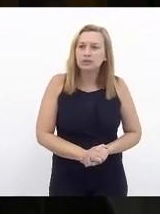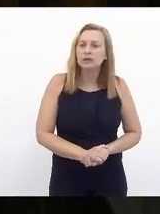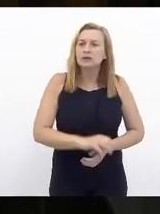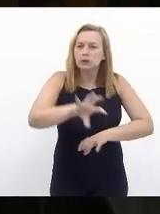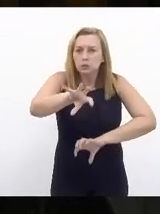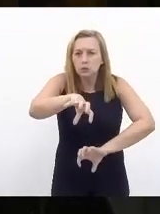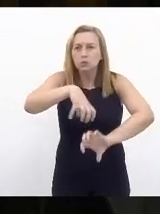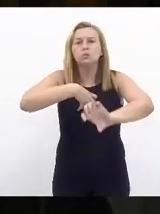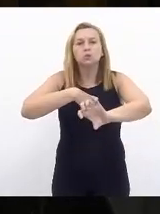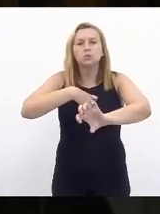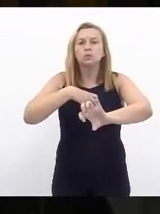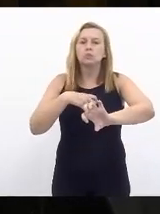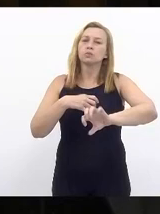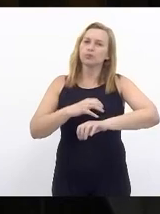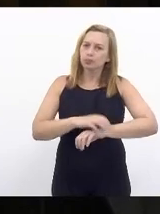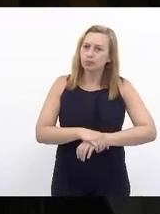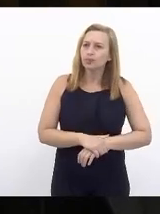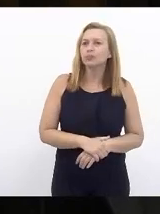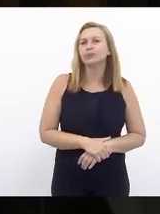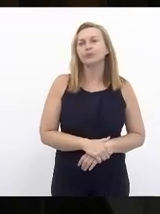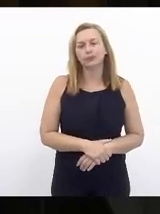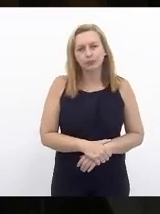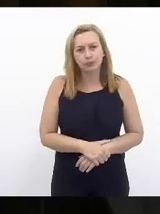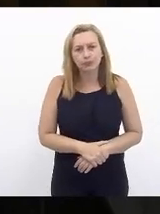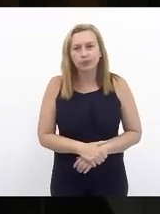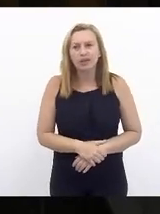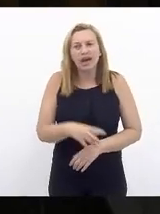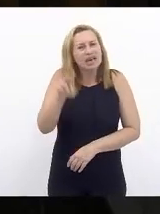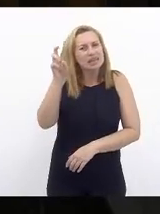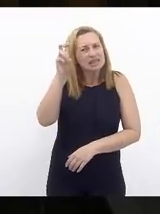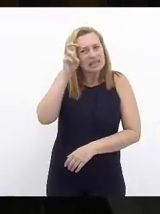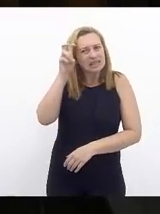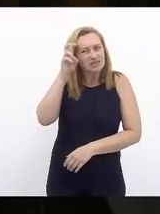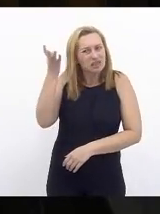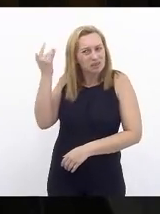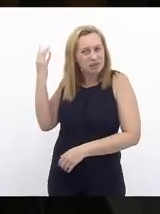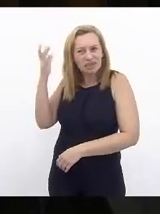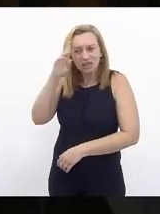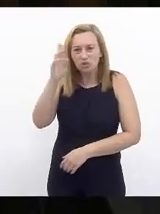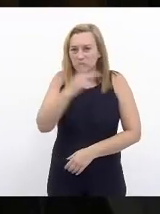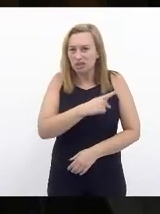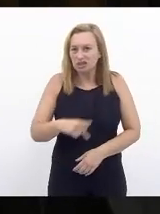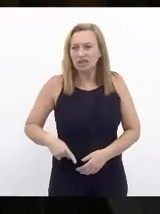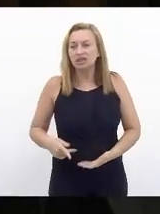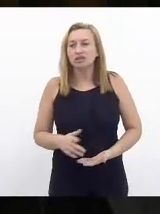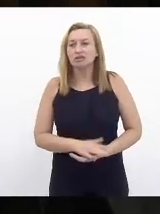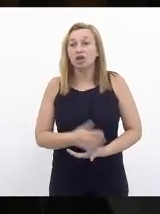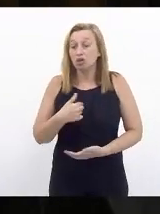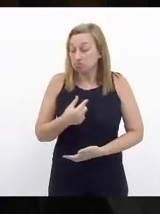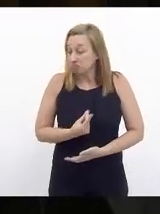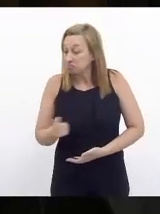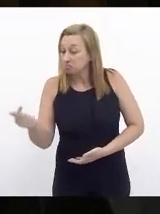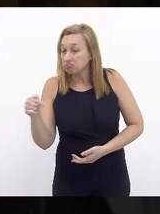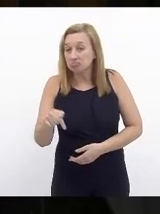colocar no lugar do outro. Na quinta-feira passada, presidente, eu saí daqui,